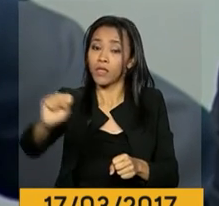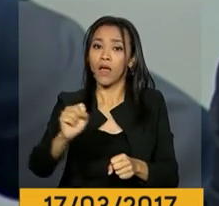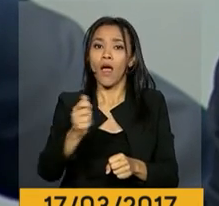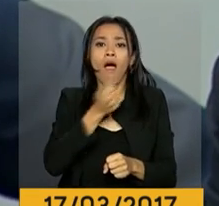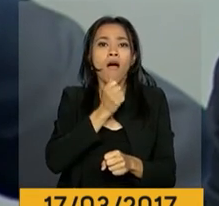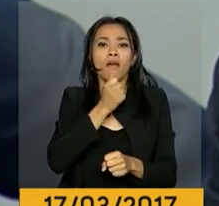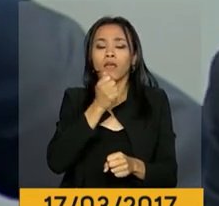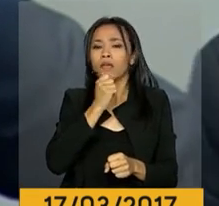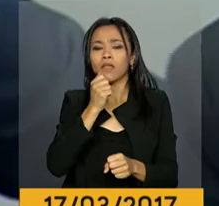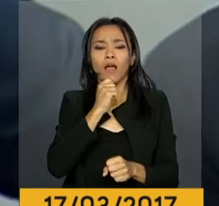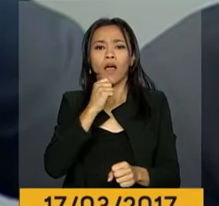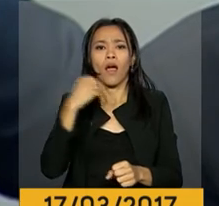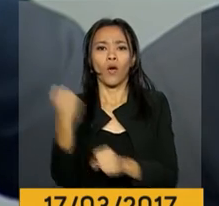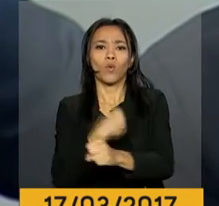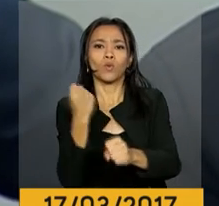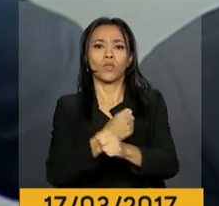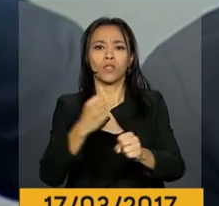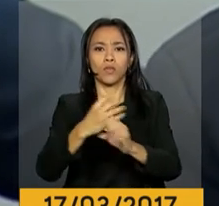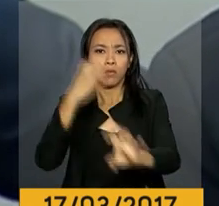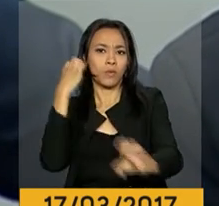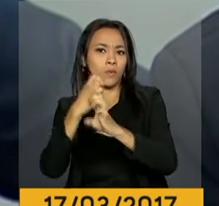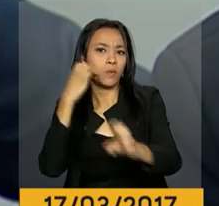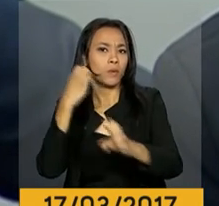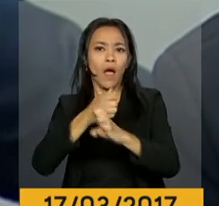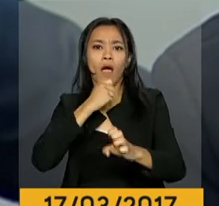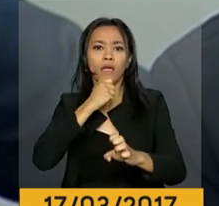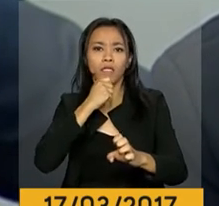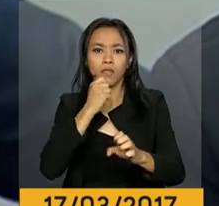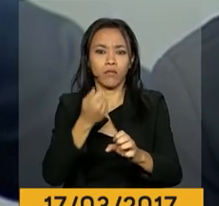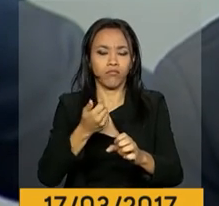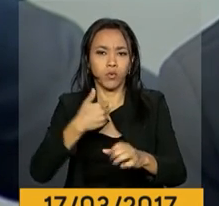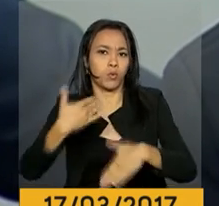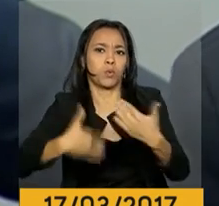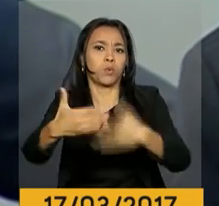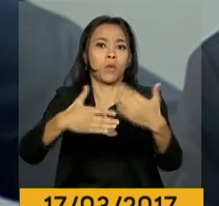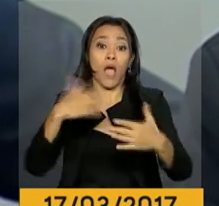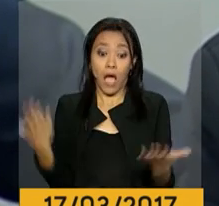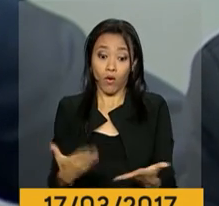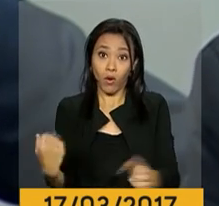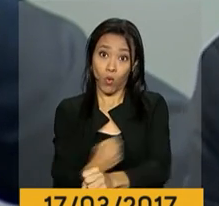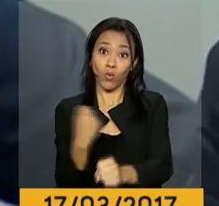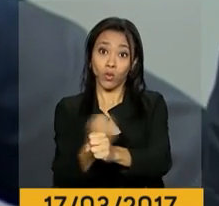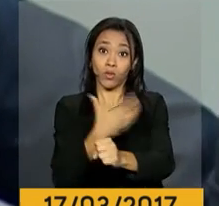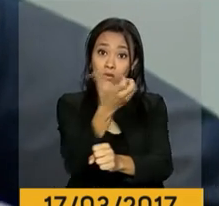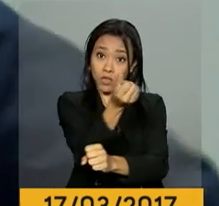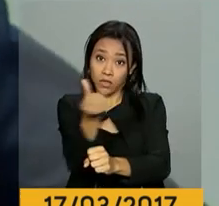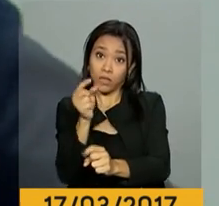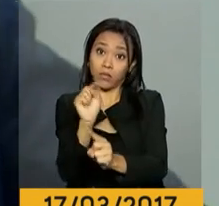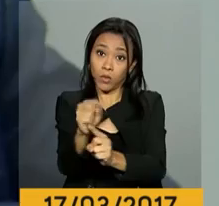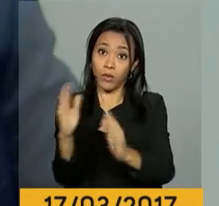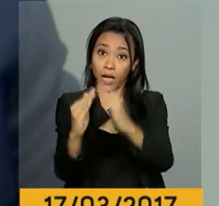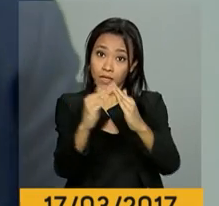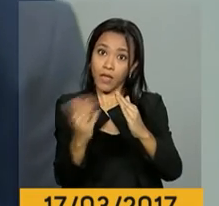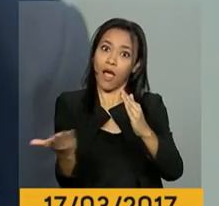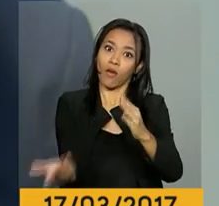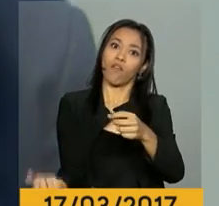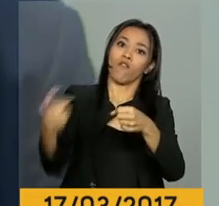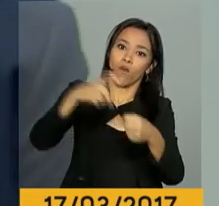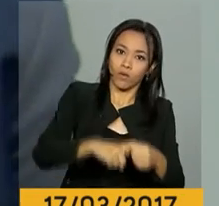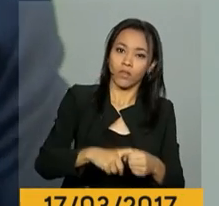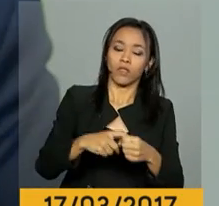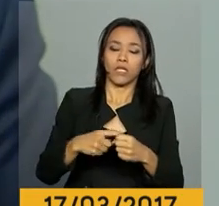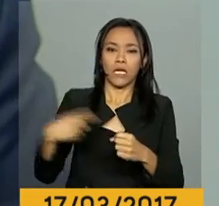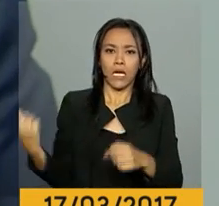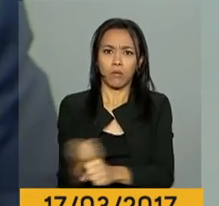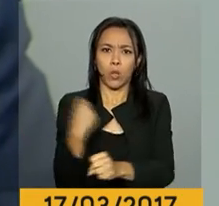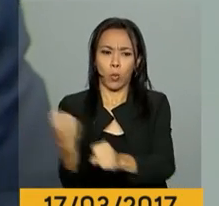cresceu. Mas com a aplicação agora, com o início dessas 600 mil casas, a construção civil vai tomar um novo impulso